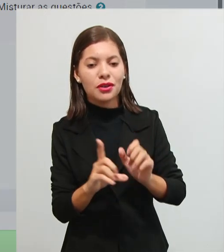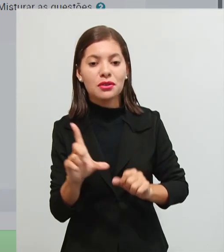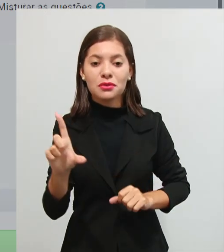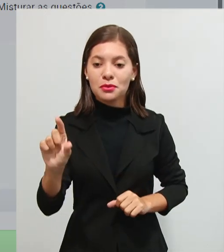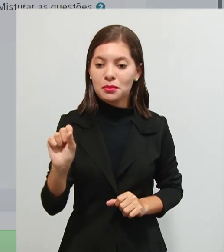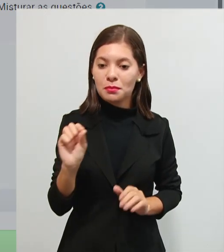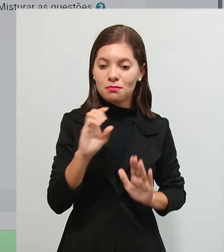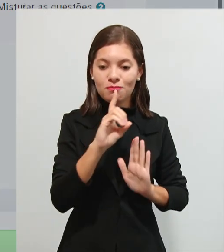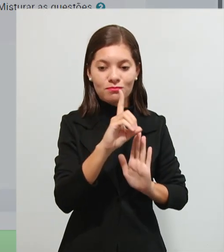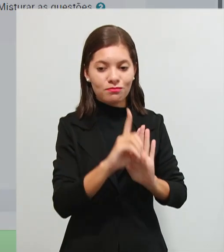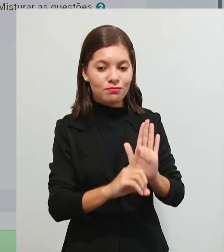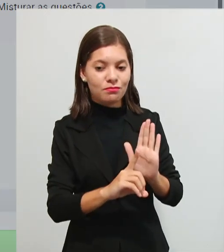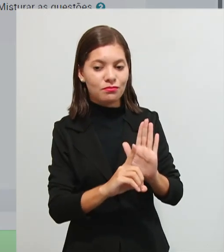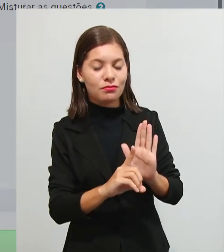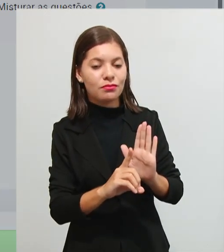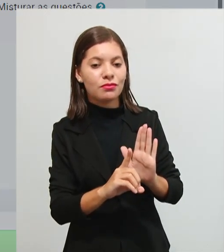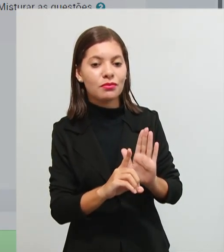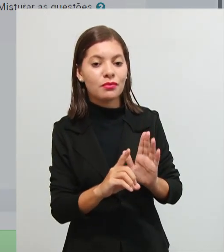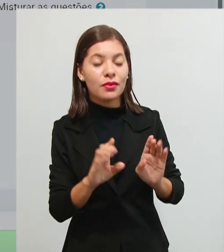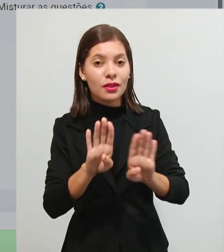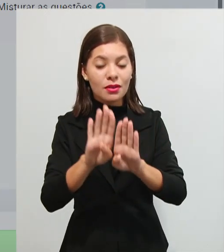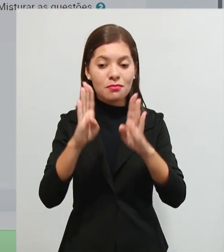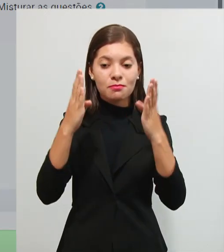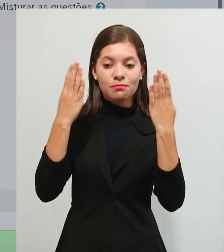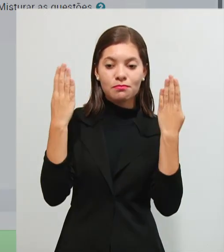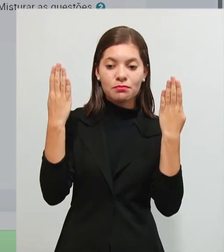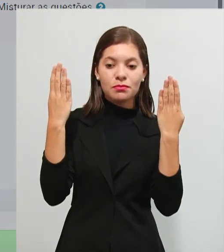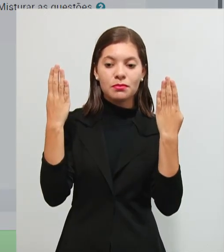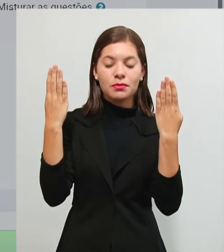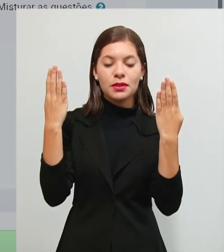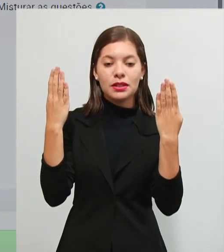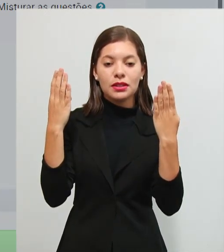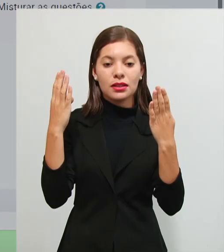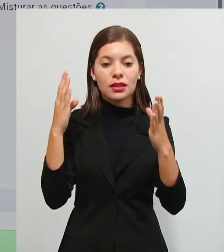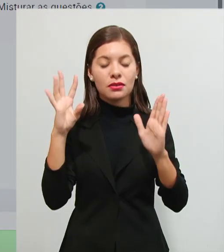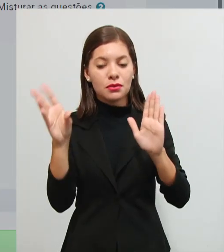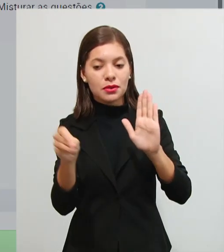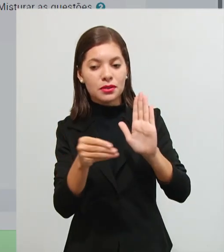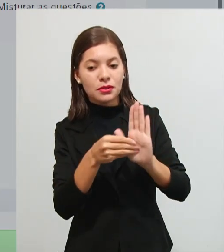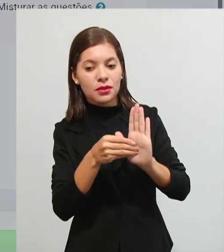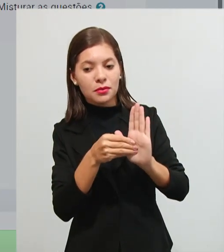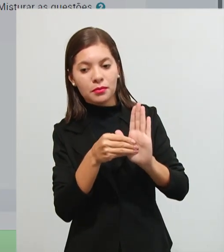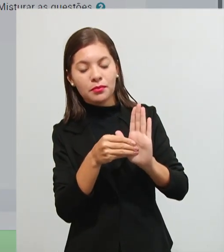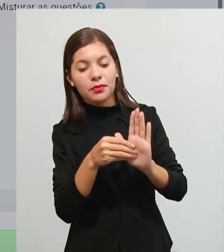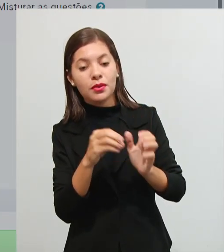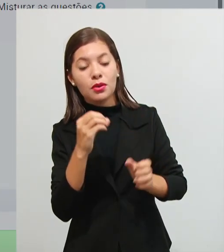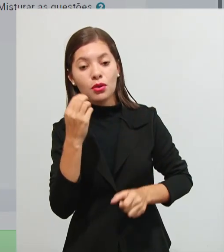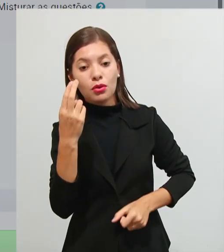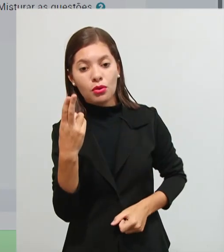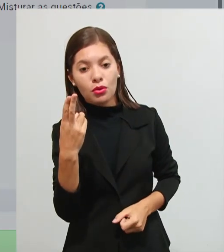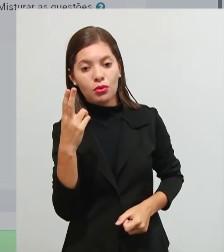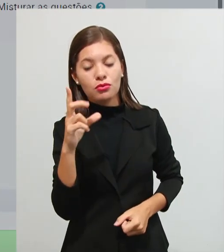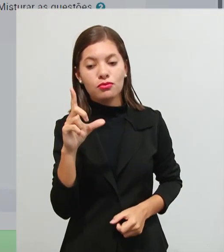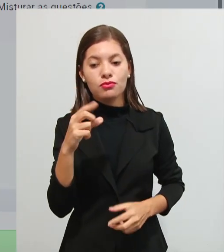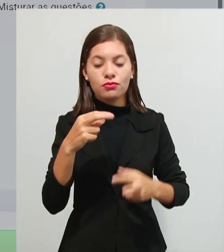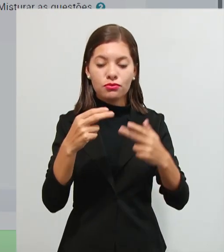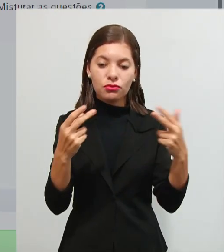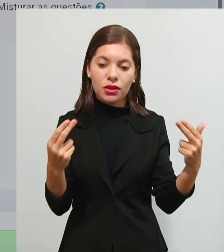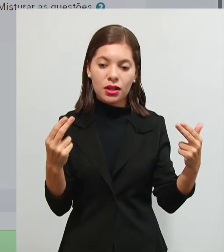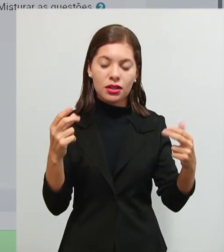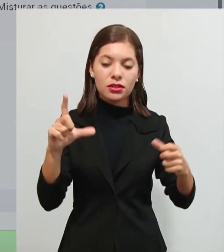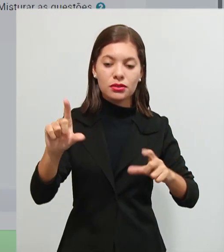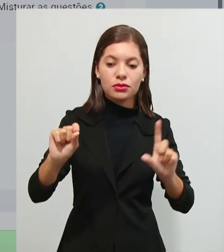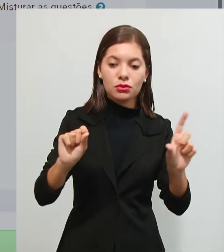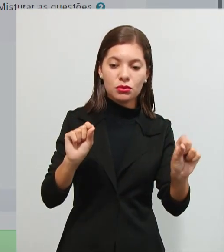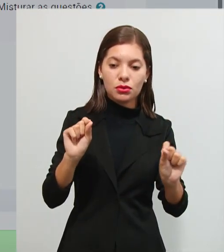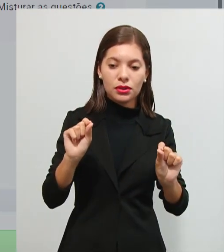questão dissertativa, é uma questão aberta e vou vir adicionar. Ou eu poderia escolher múltipla escolha,